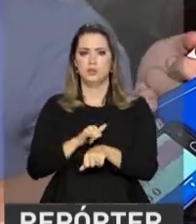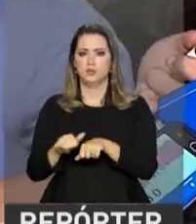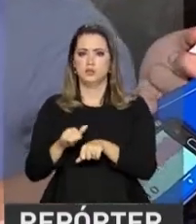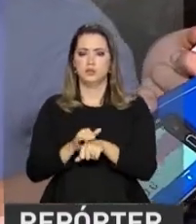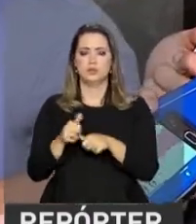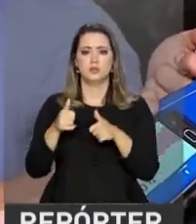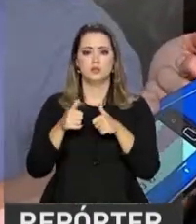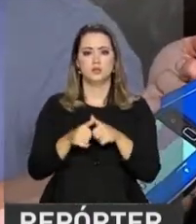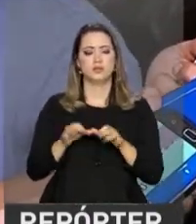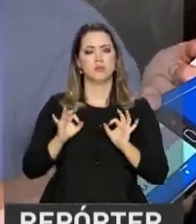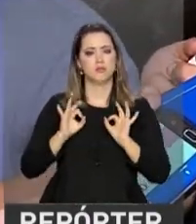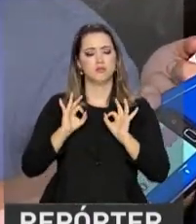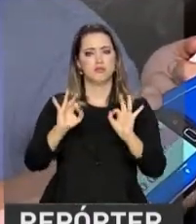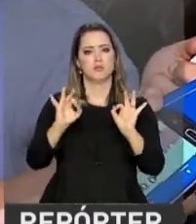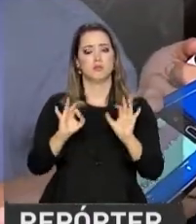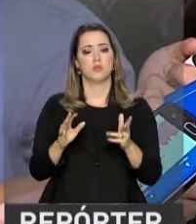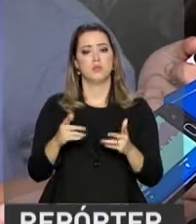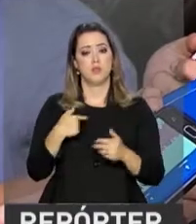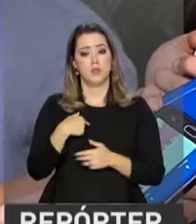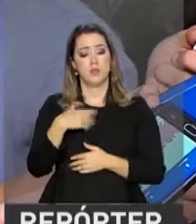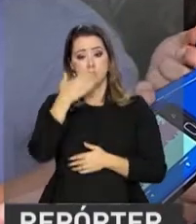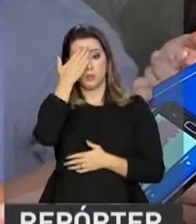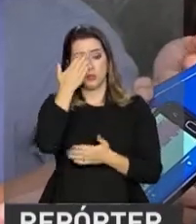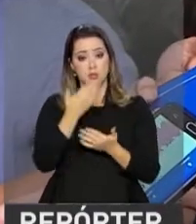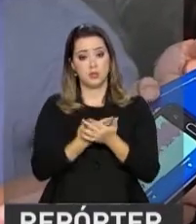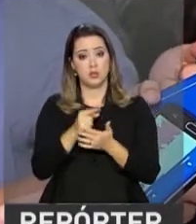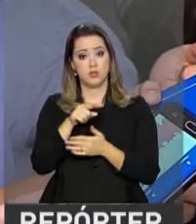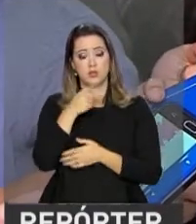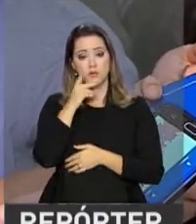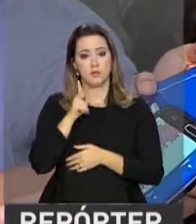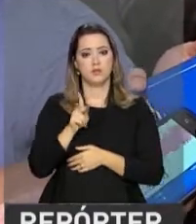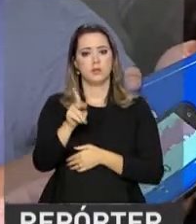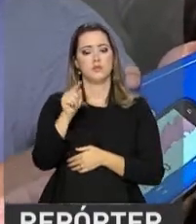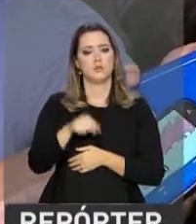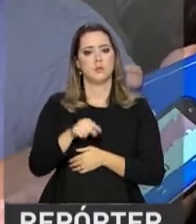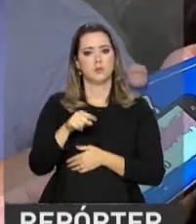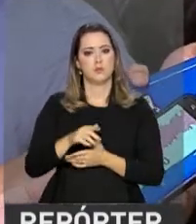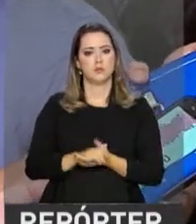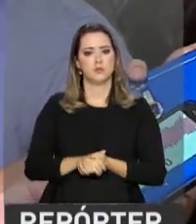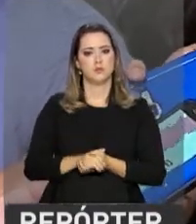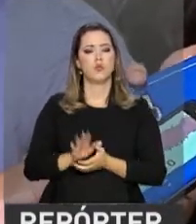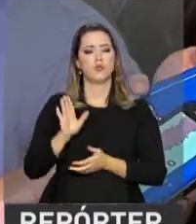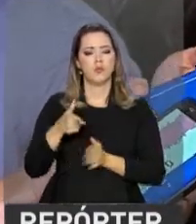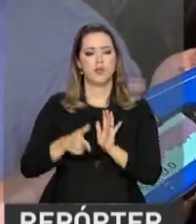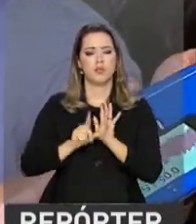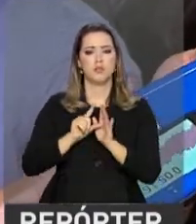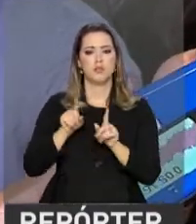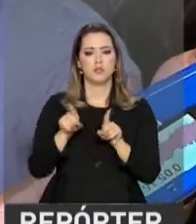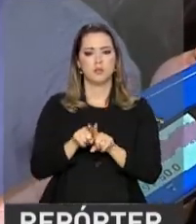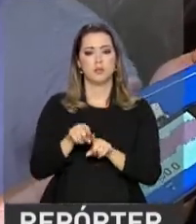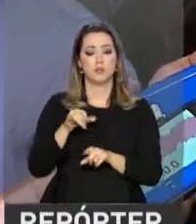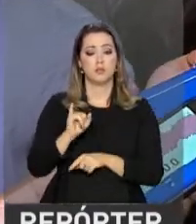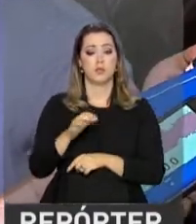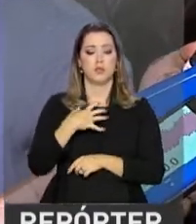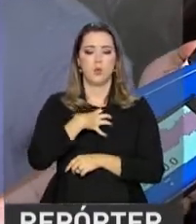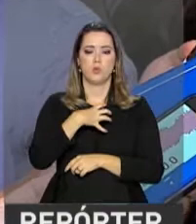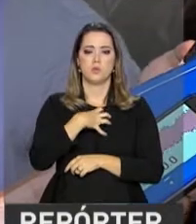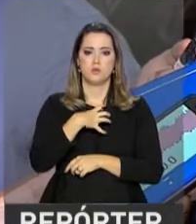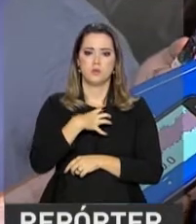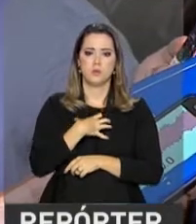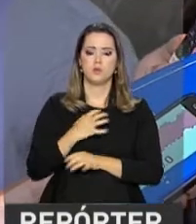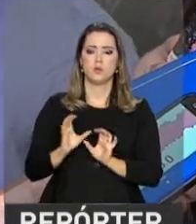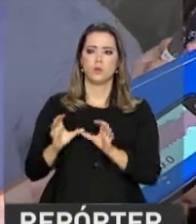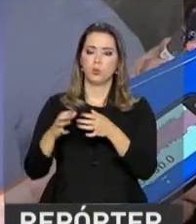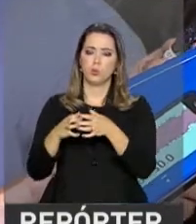extremamente exitosa eu tenho afirmado aqui há um bom tempo que sinto nos